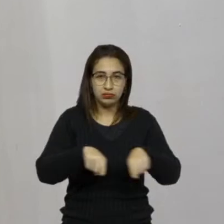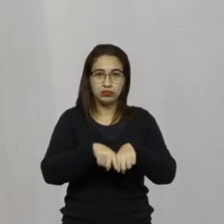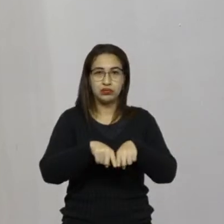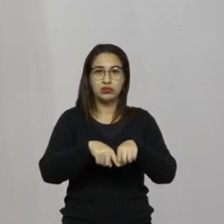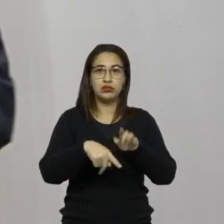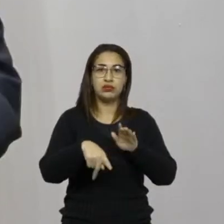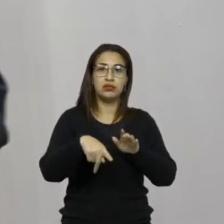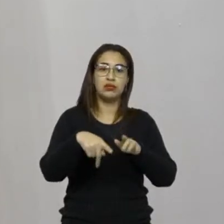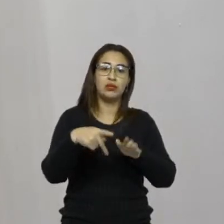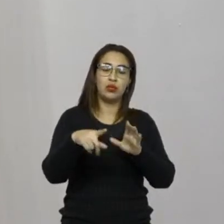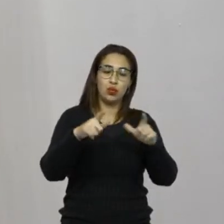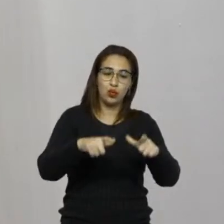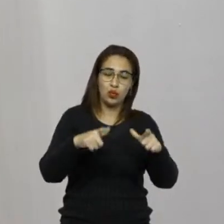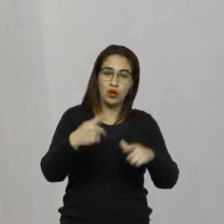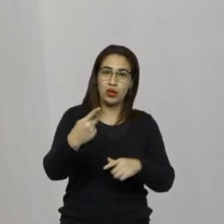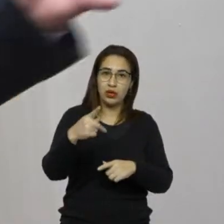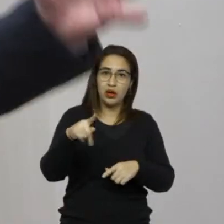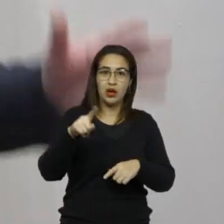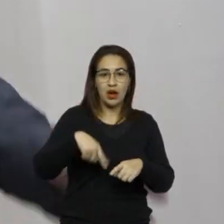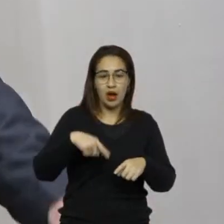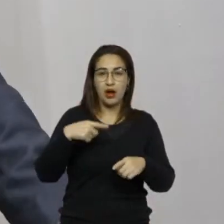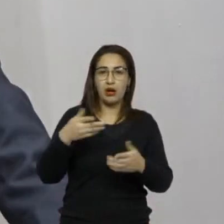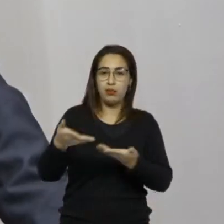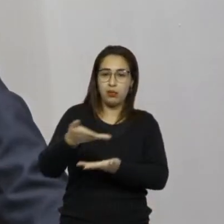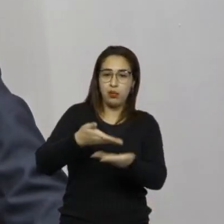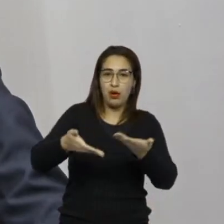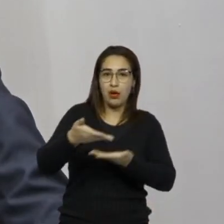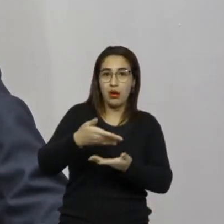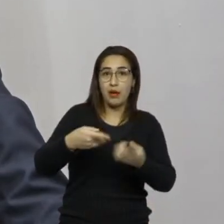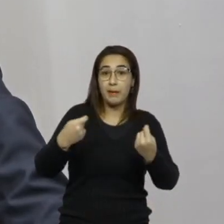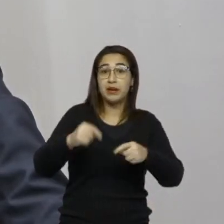orgânica, agroecológica, ele tem que se proteger.